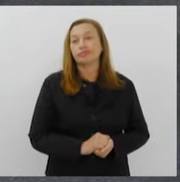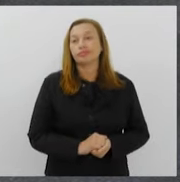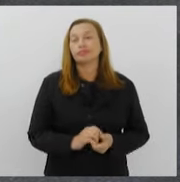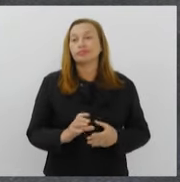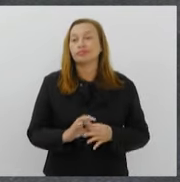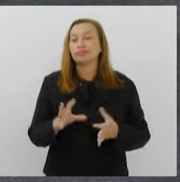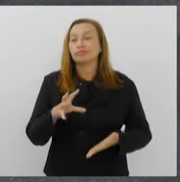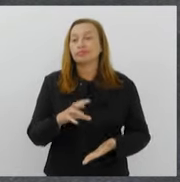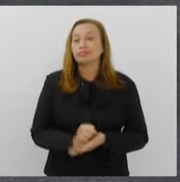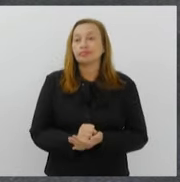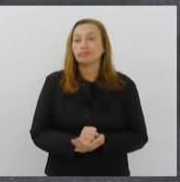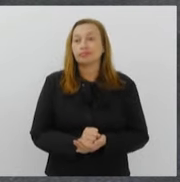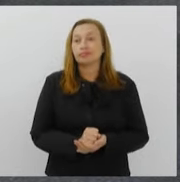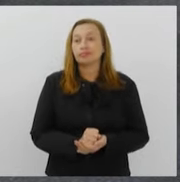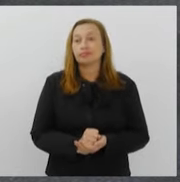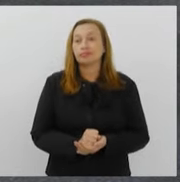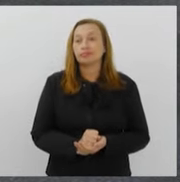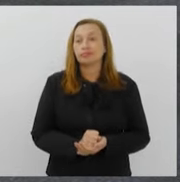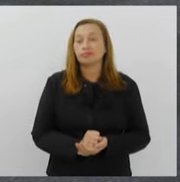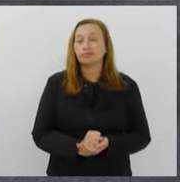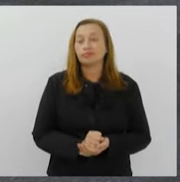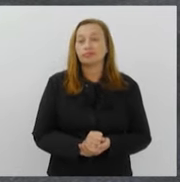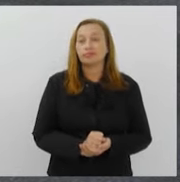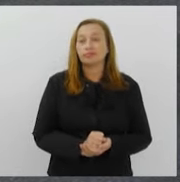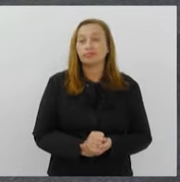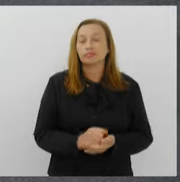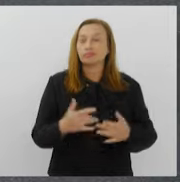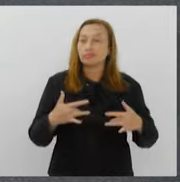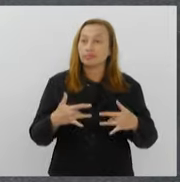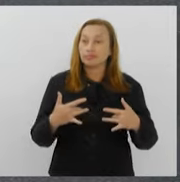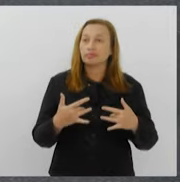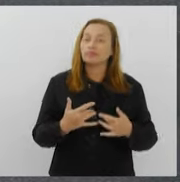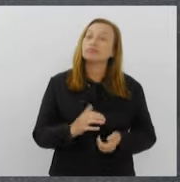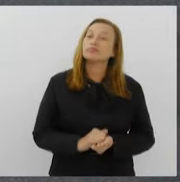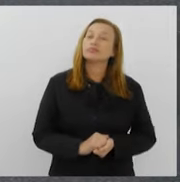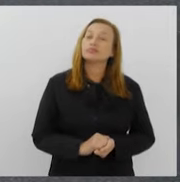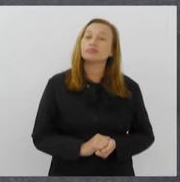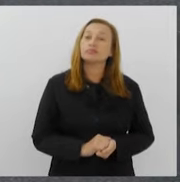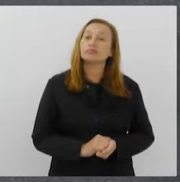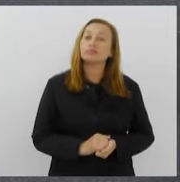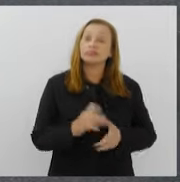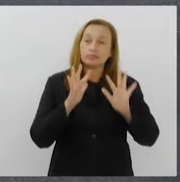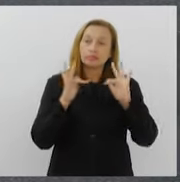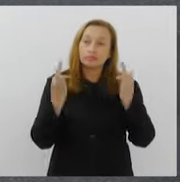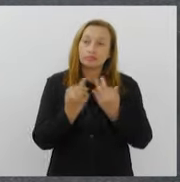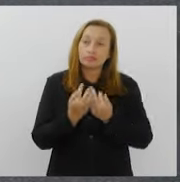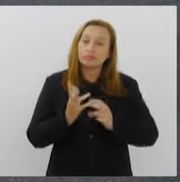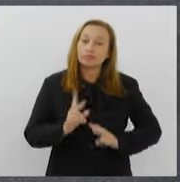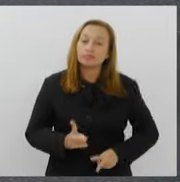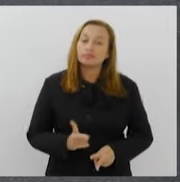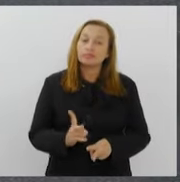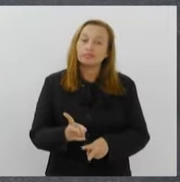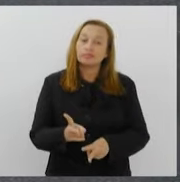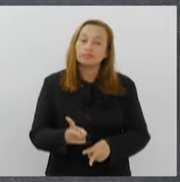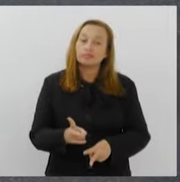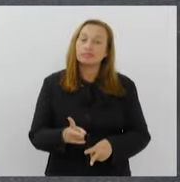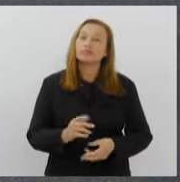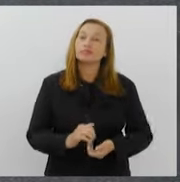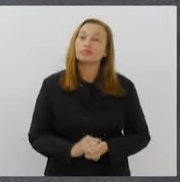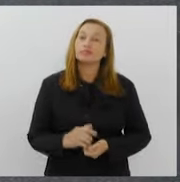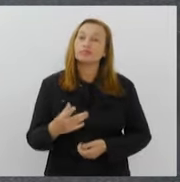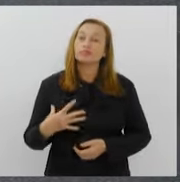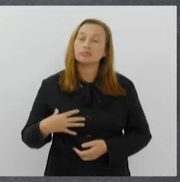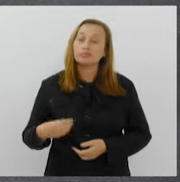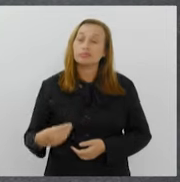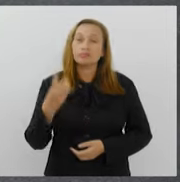aqui registrado os meus votos para que a família consiga carregar esse legado, os filhos do deputado que